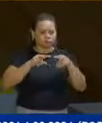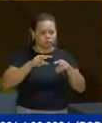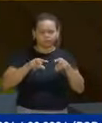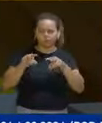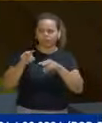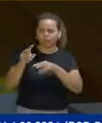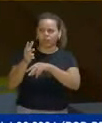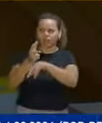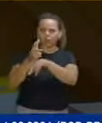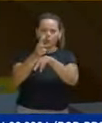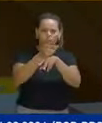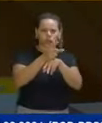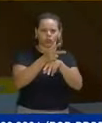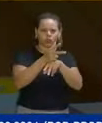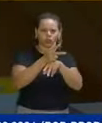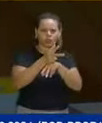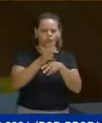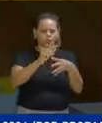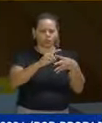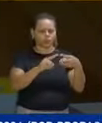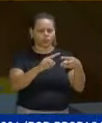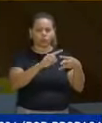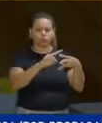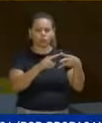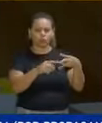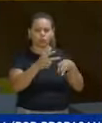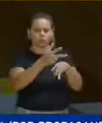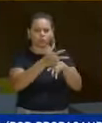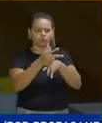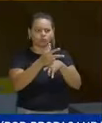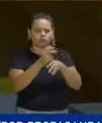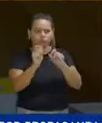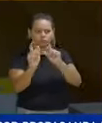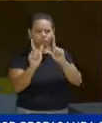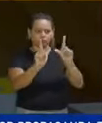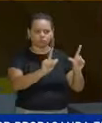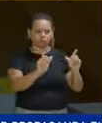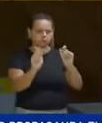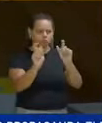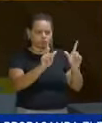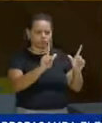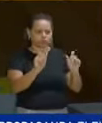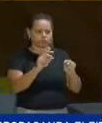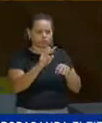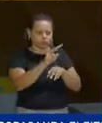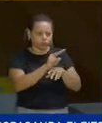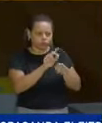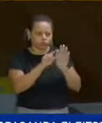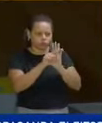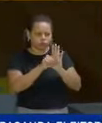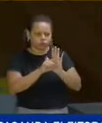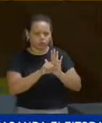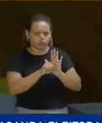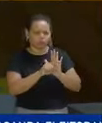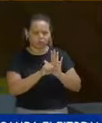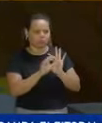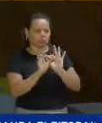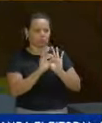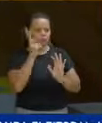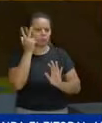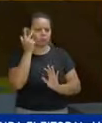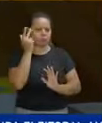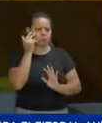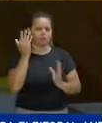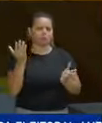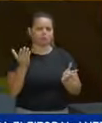mídias questionadas qualquer trecho que ultrapasse os limites do permissivo legal ou que configure propaganda negativa. Então, na